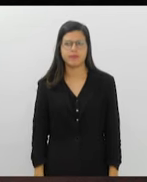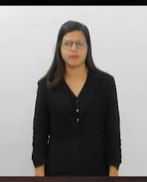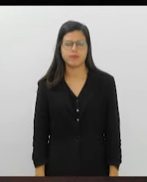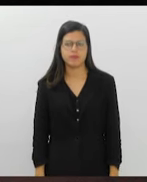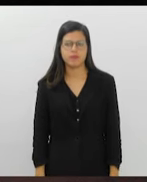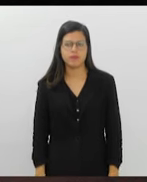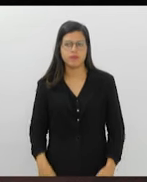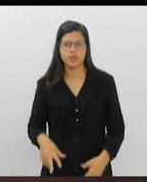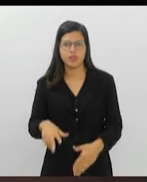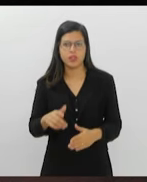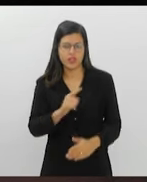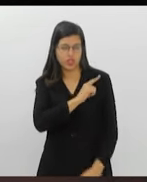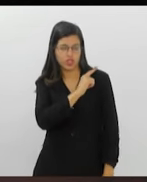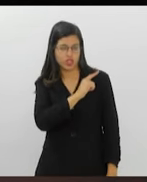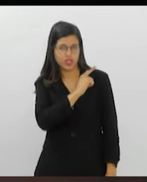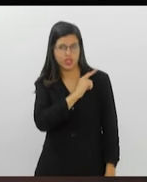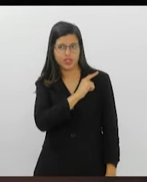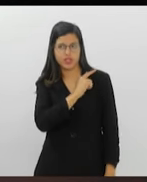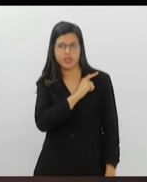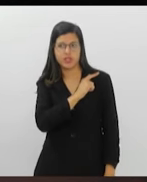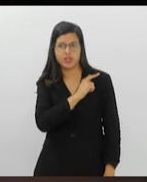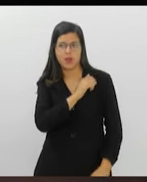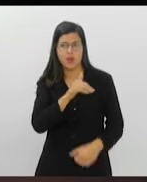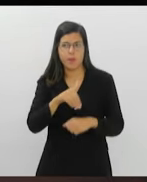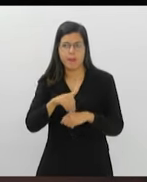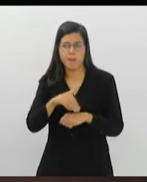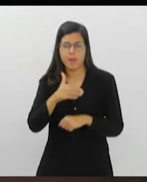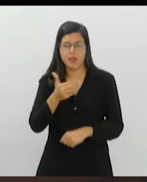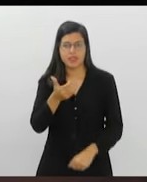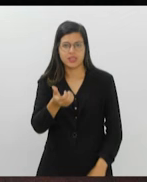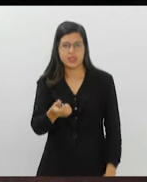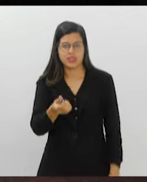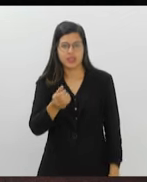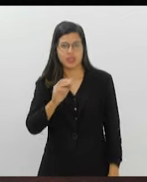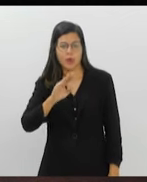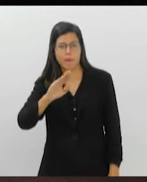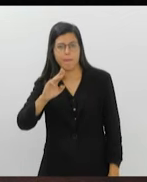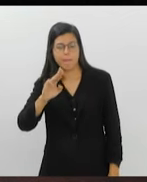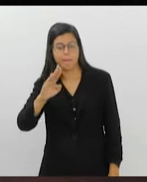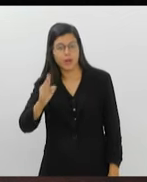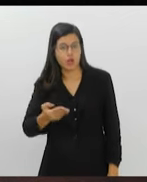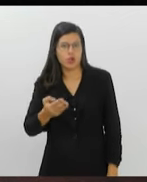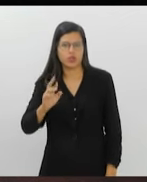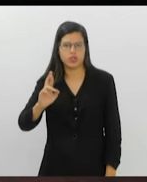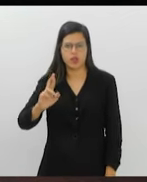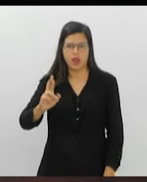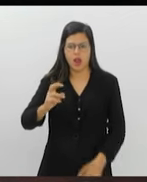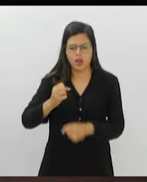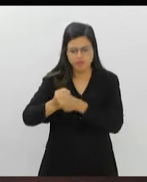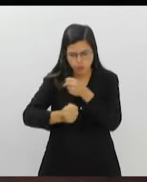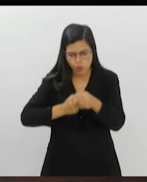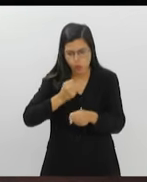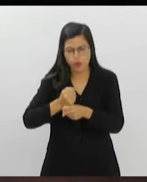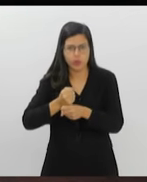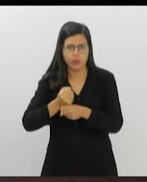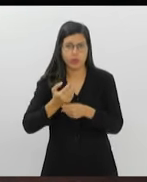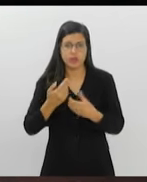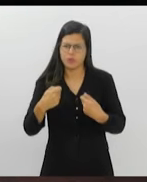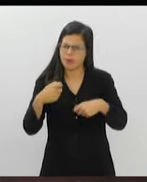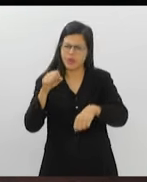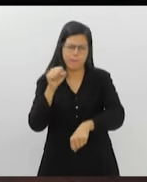à frente da gestão de mais de 6 bilhões de reais anuais. E a gente precisa dar um basta